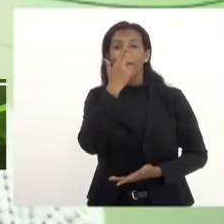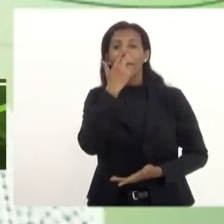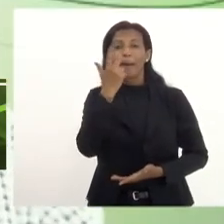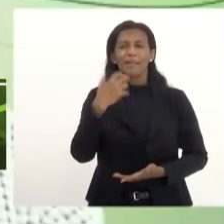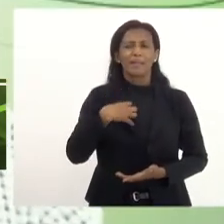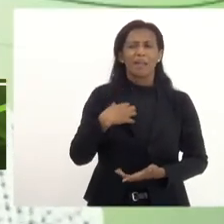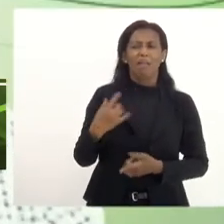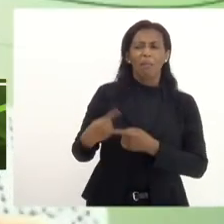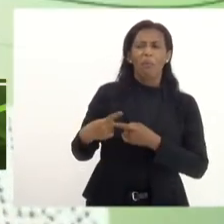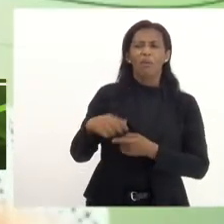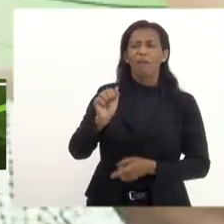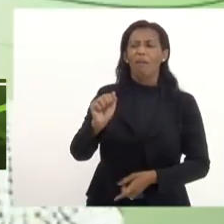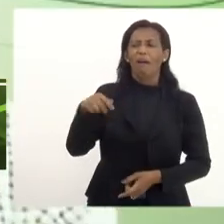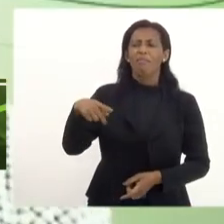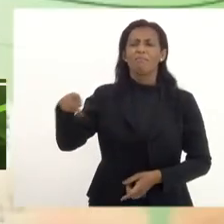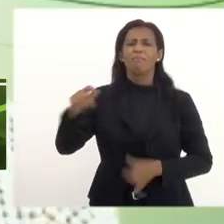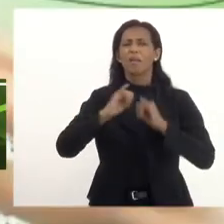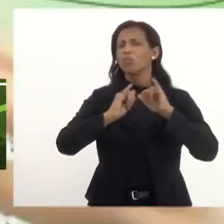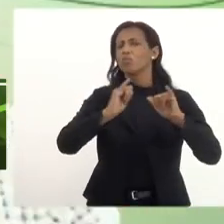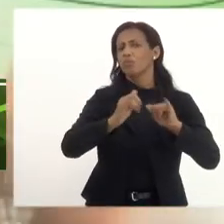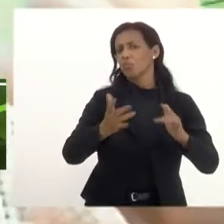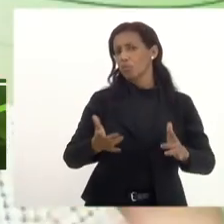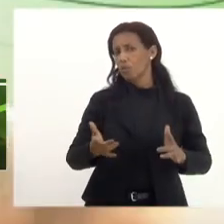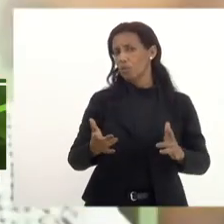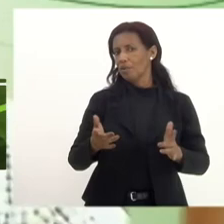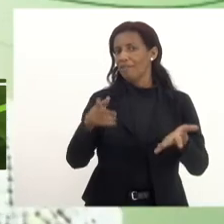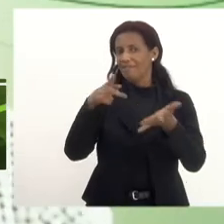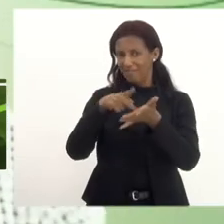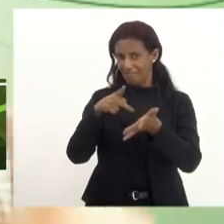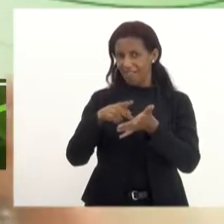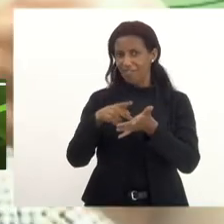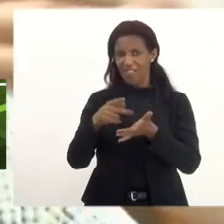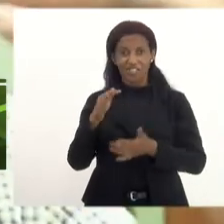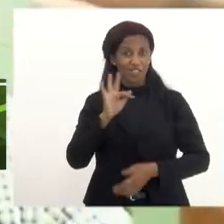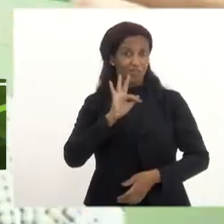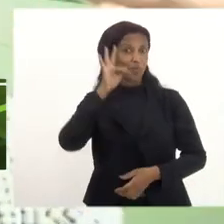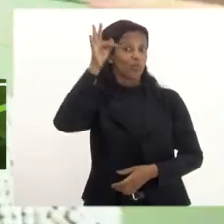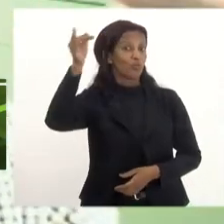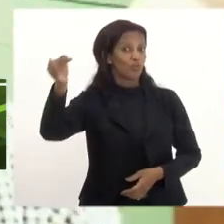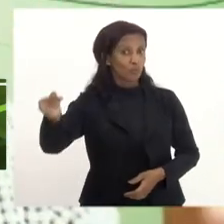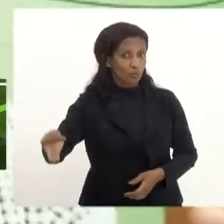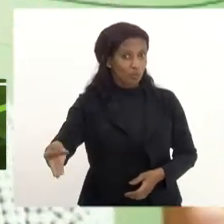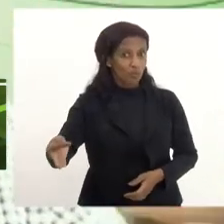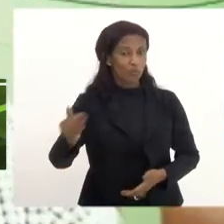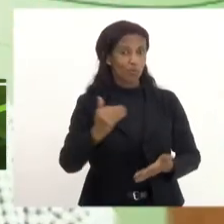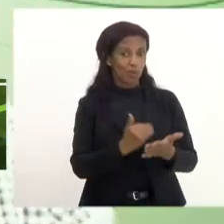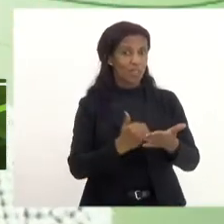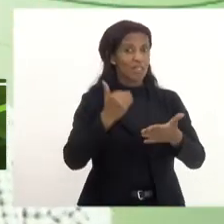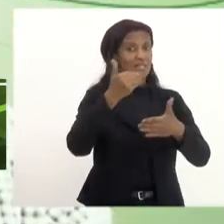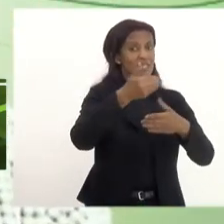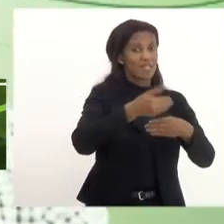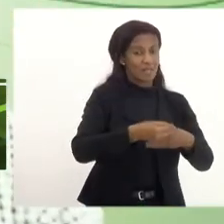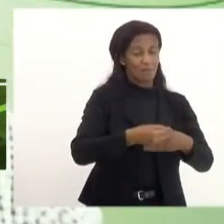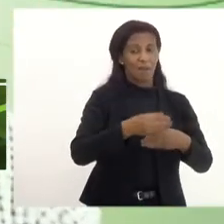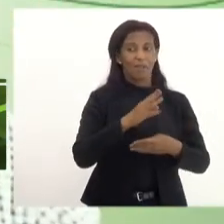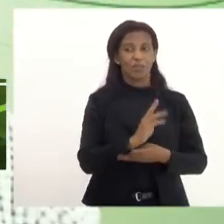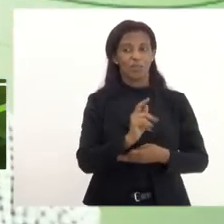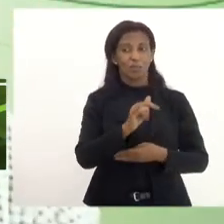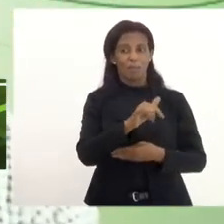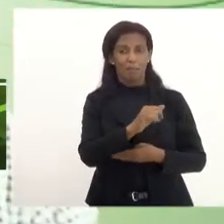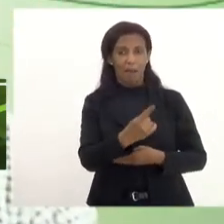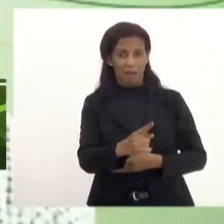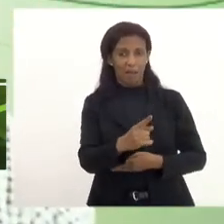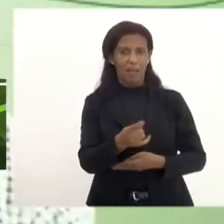pô, por que a ANP não divulgou isso? Assim, na verdade, a gente está trabalhando de futuro e em cima de bacalhau, acho que foi segunda rodada